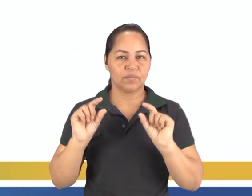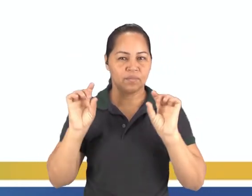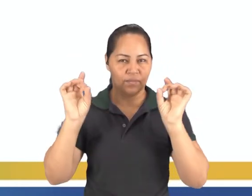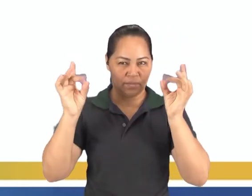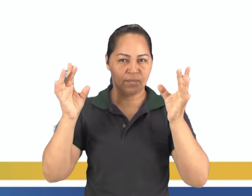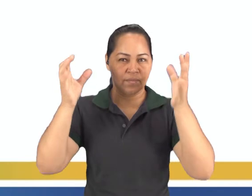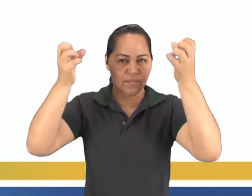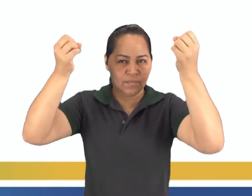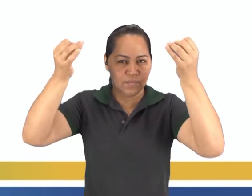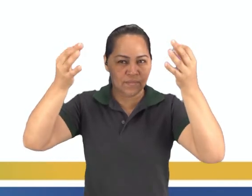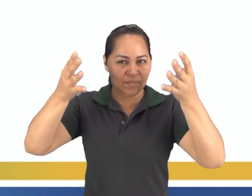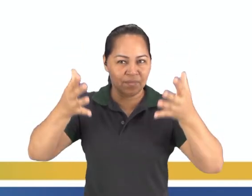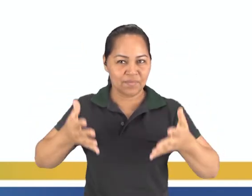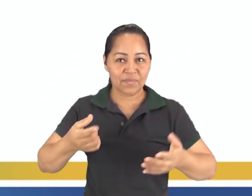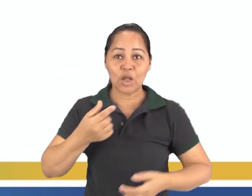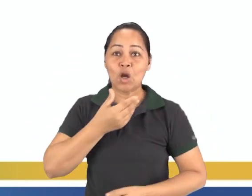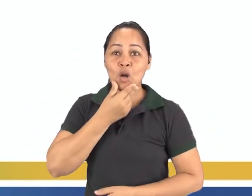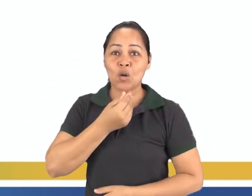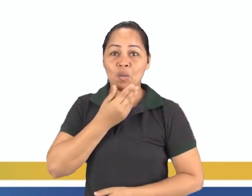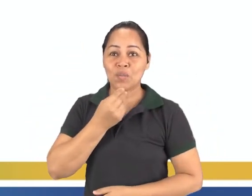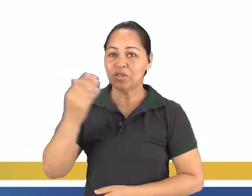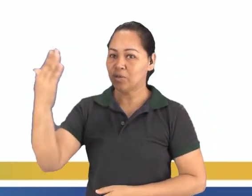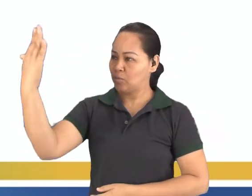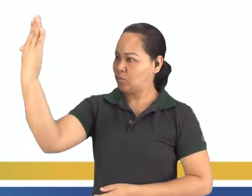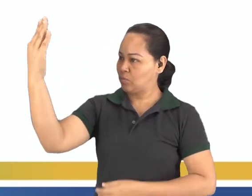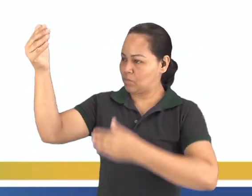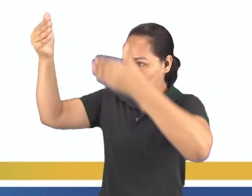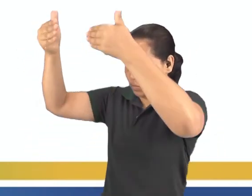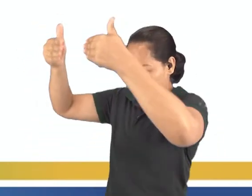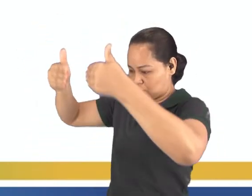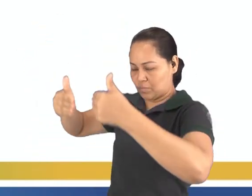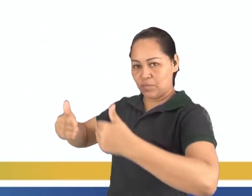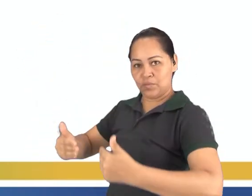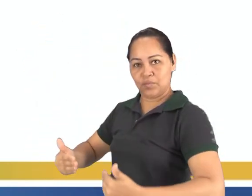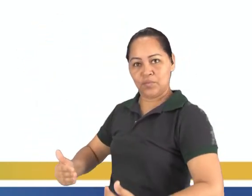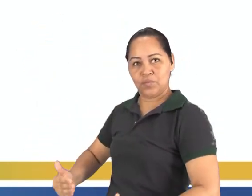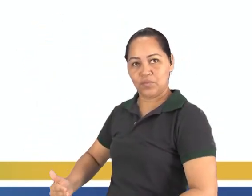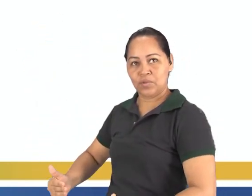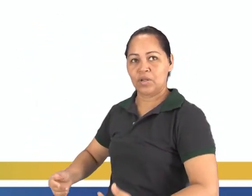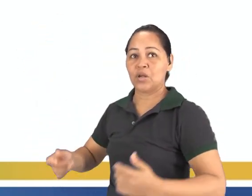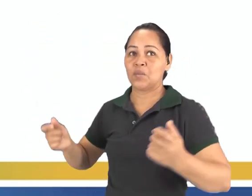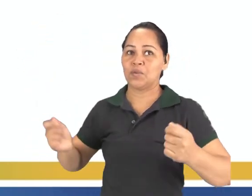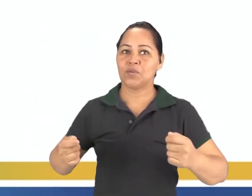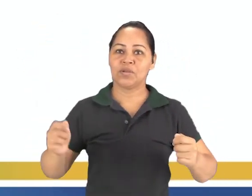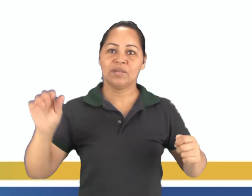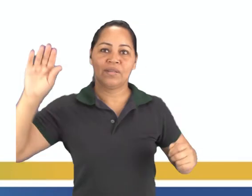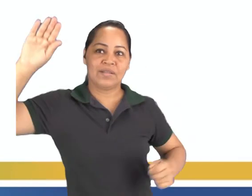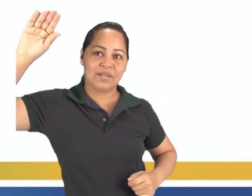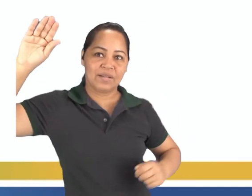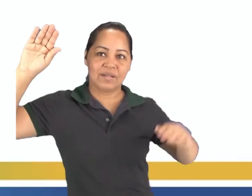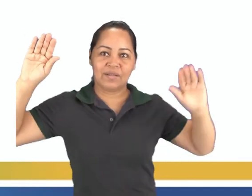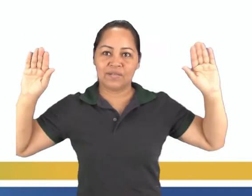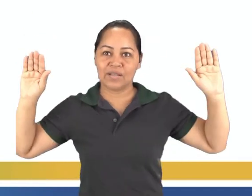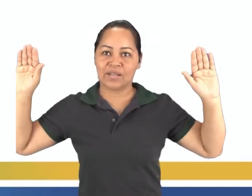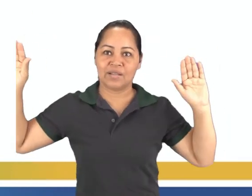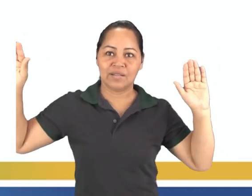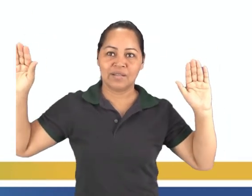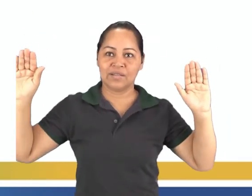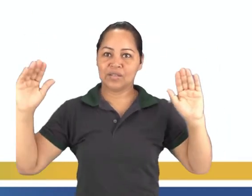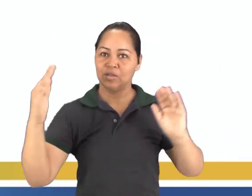retomando, olha só a imagem do menininho no espelho aí, procurando a sua reflexão, né? Procurando a sua